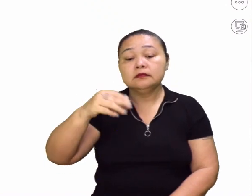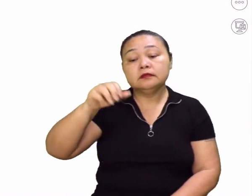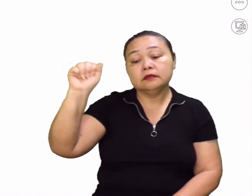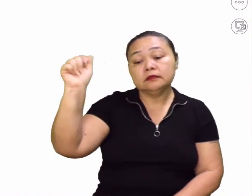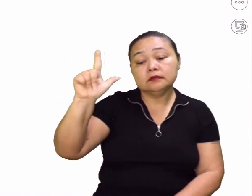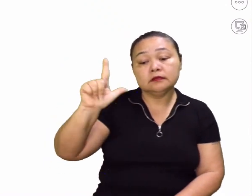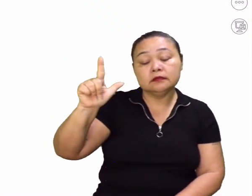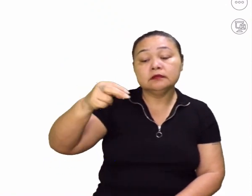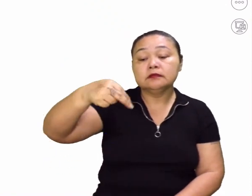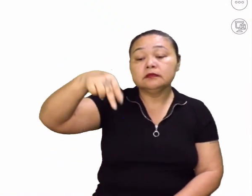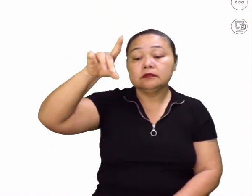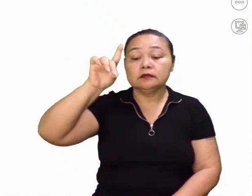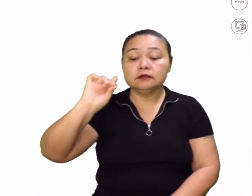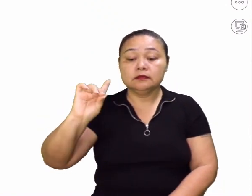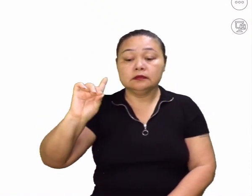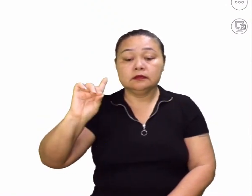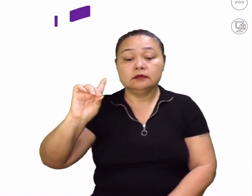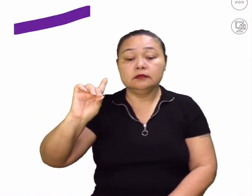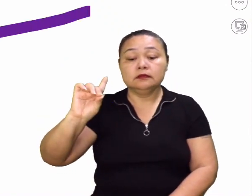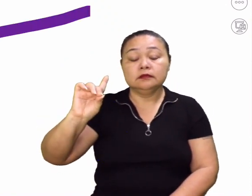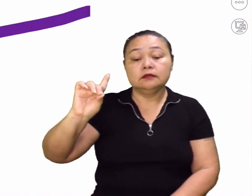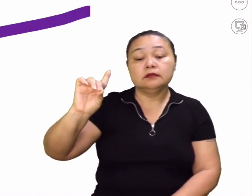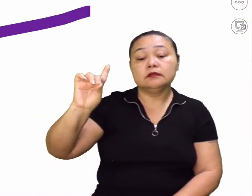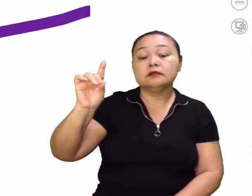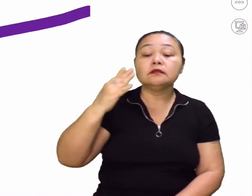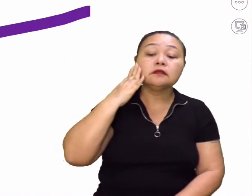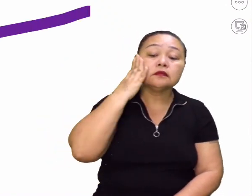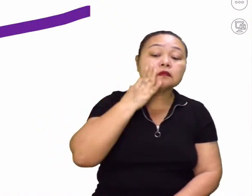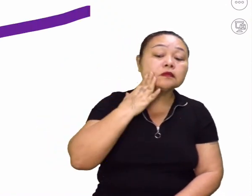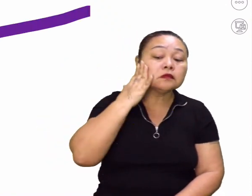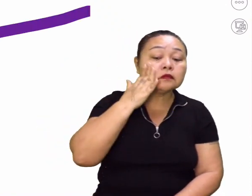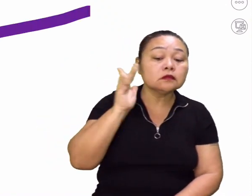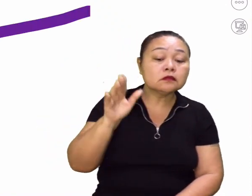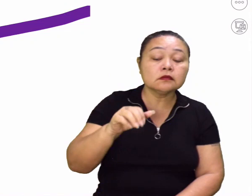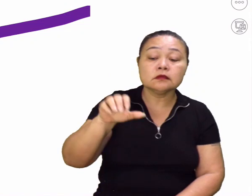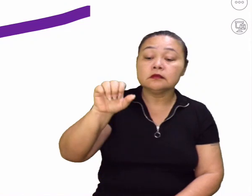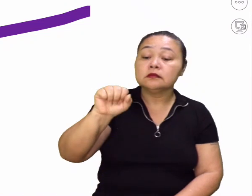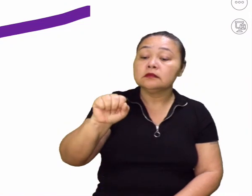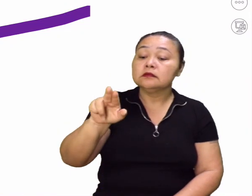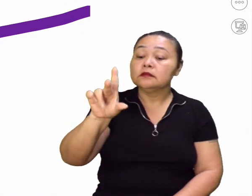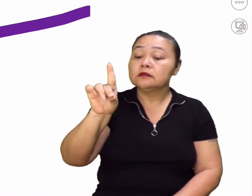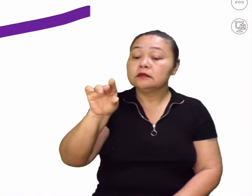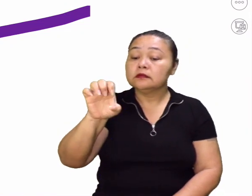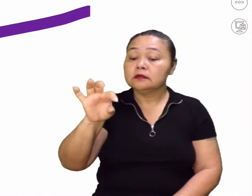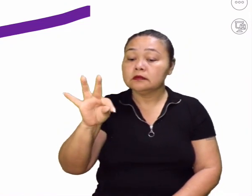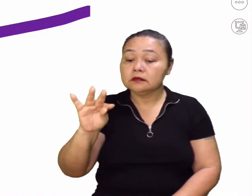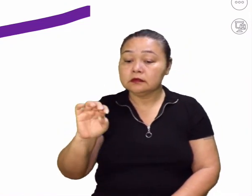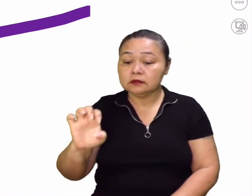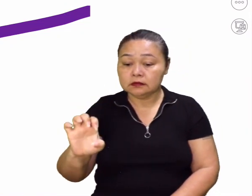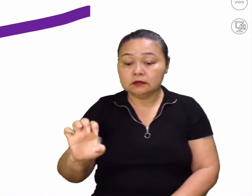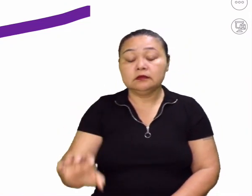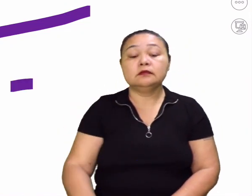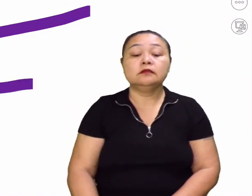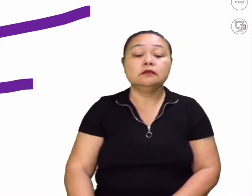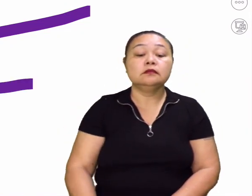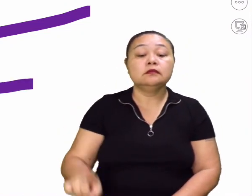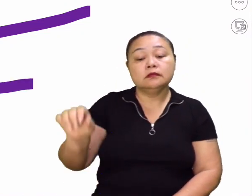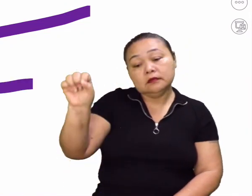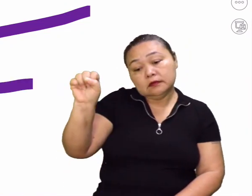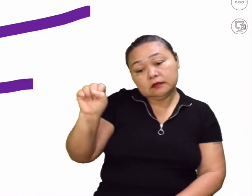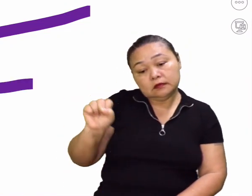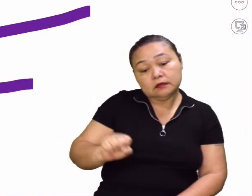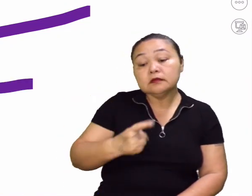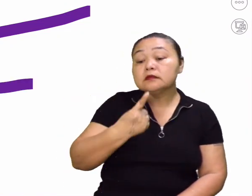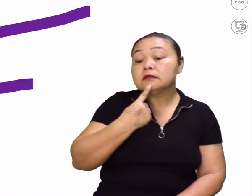tem o nordeste, em rosa a gente vai encontrar a região aqui sudeste e aqui